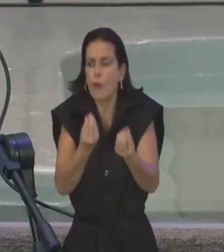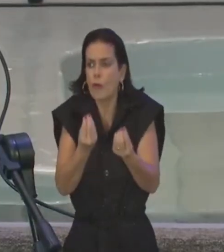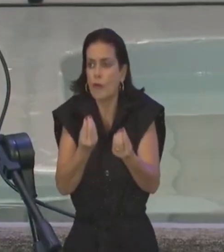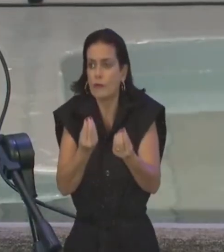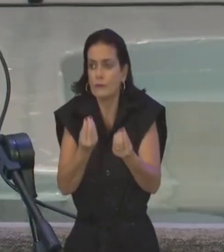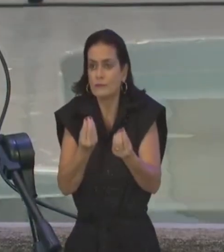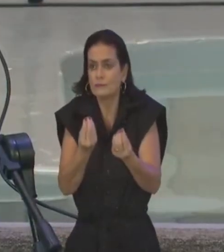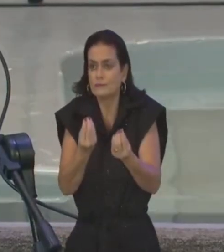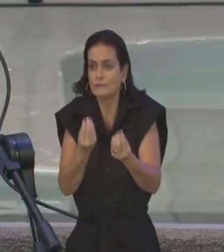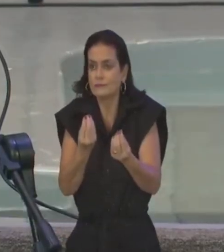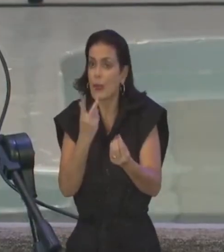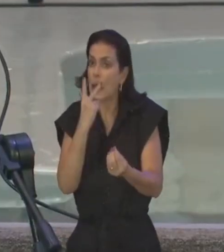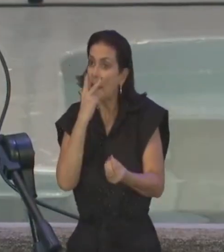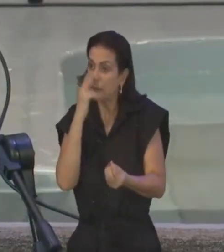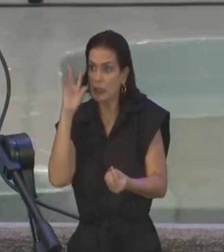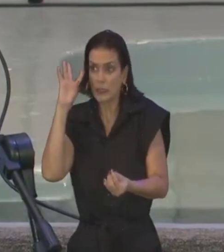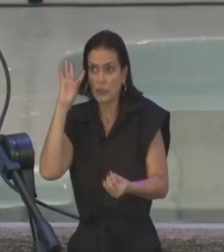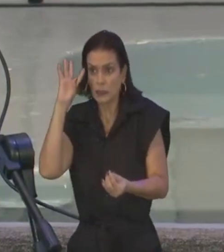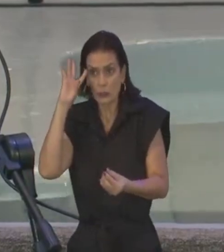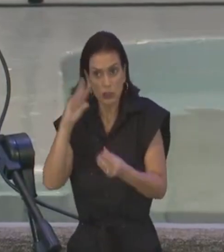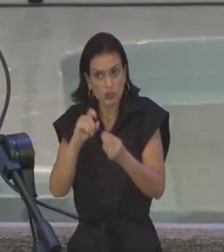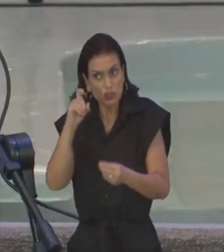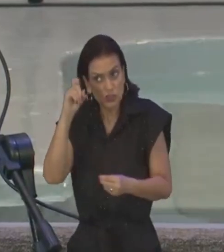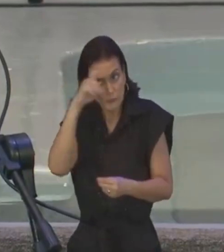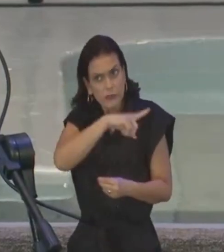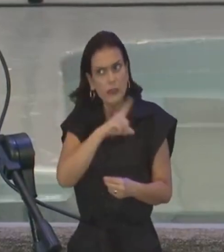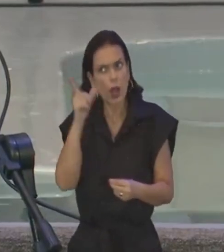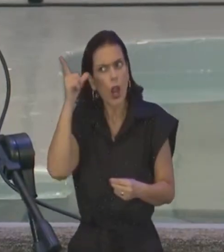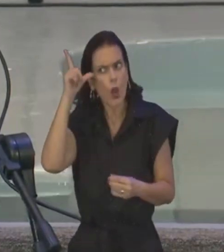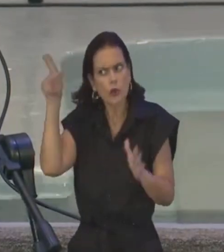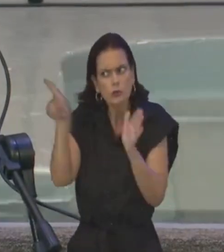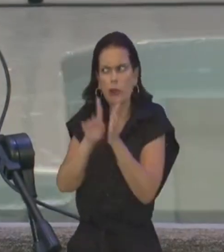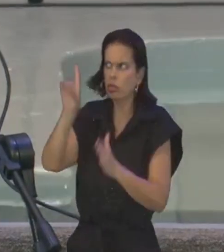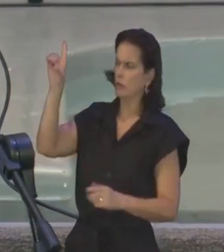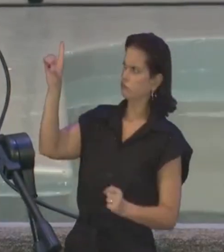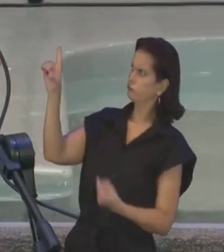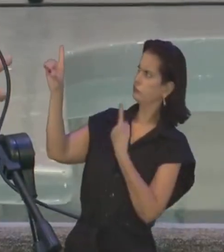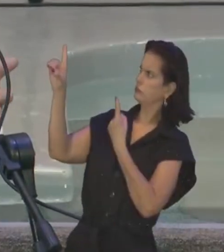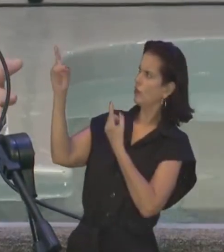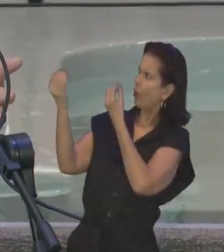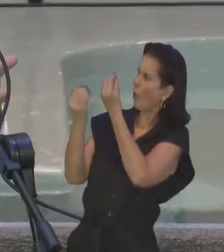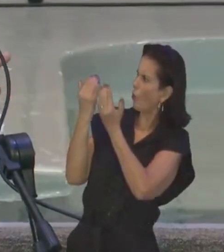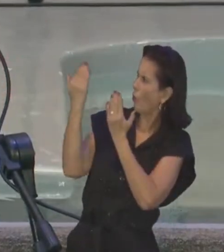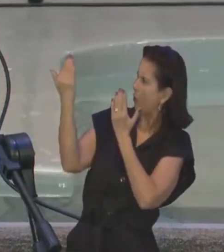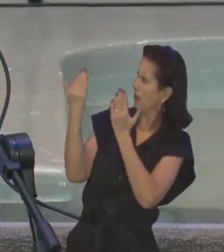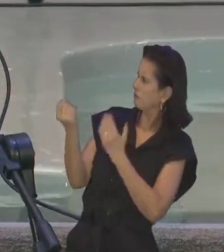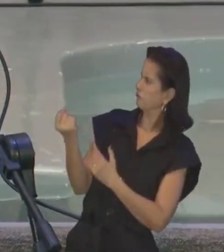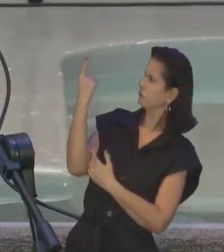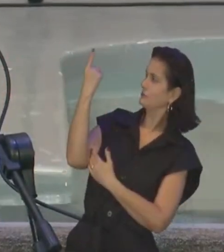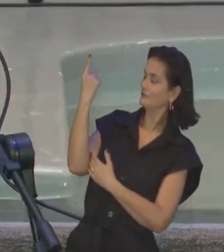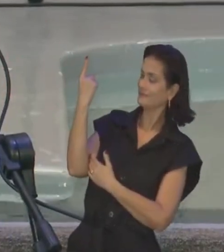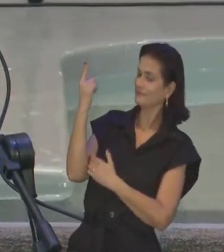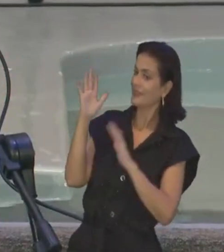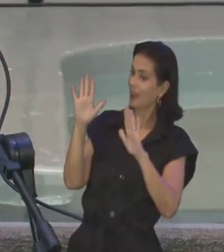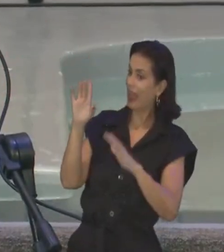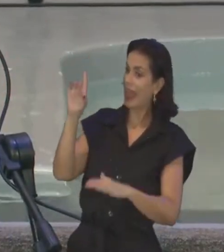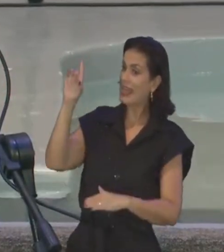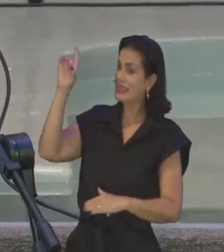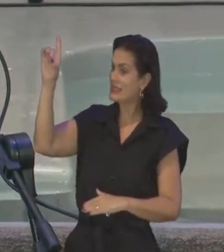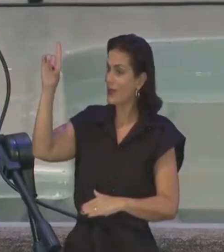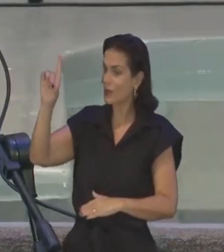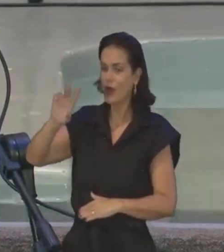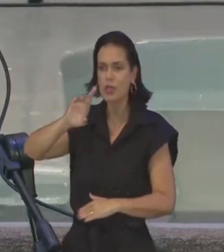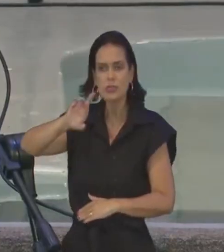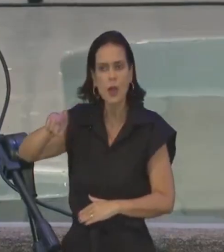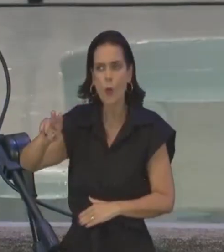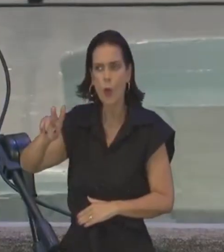Parece difícil entender esta lógica divina, mas muitas vezes Deus não trabalha na lógica